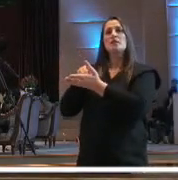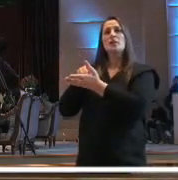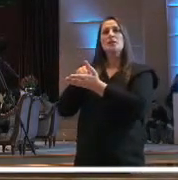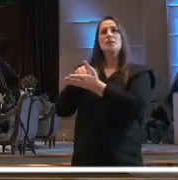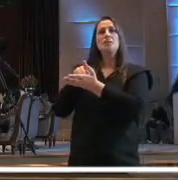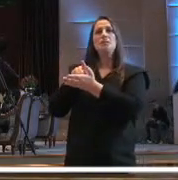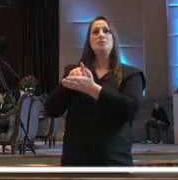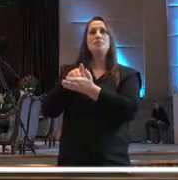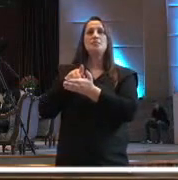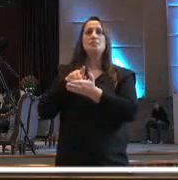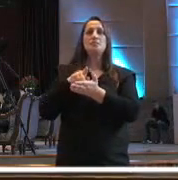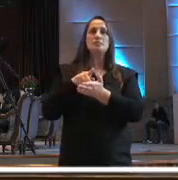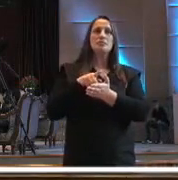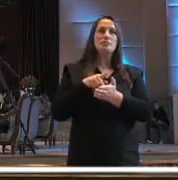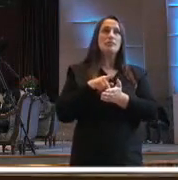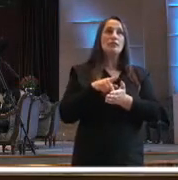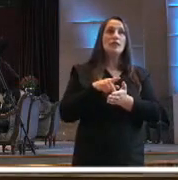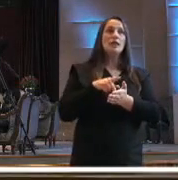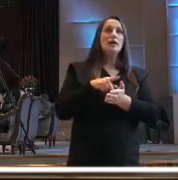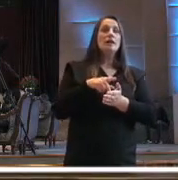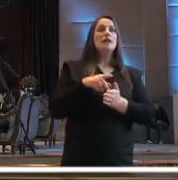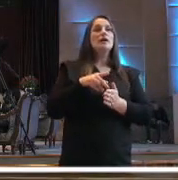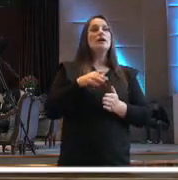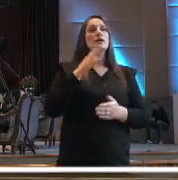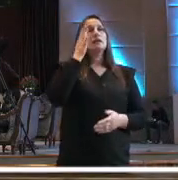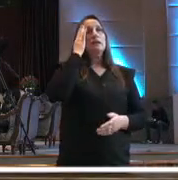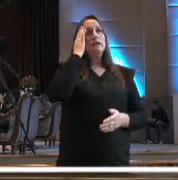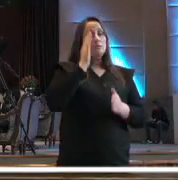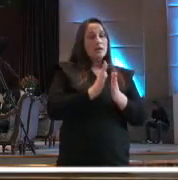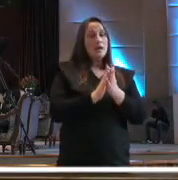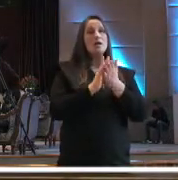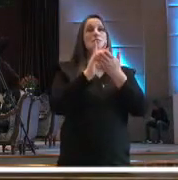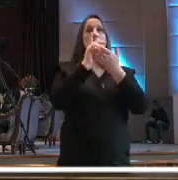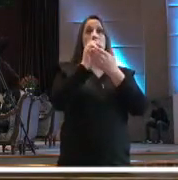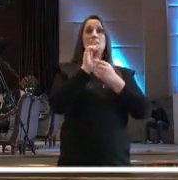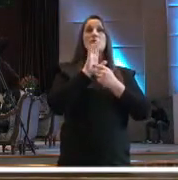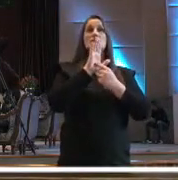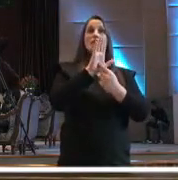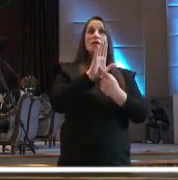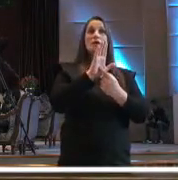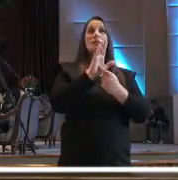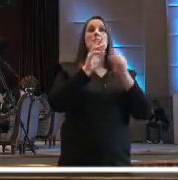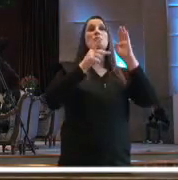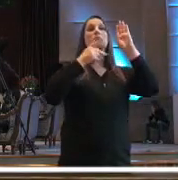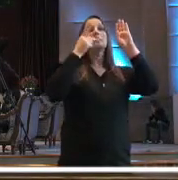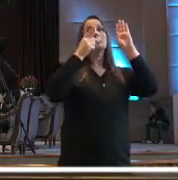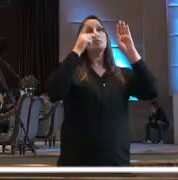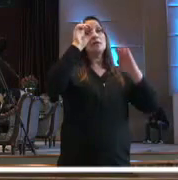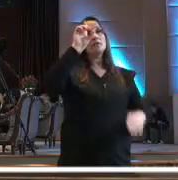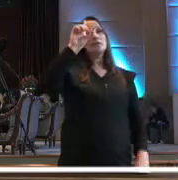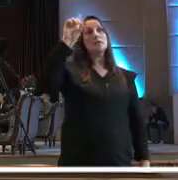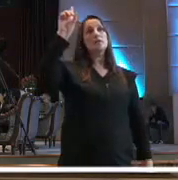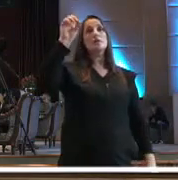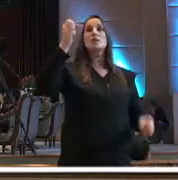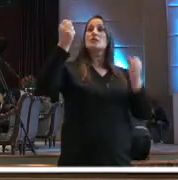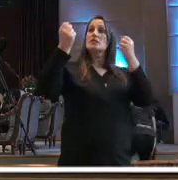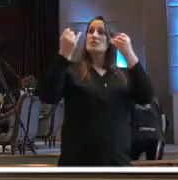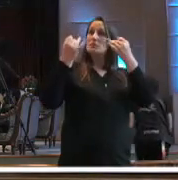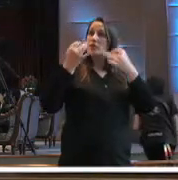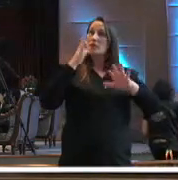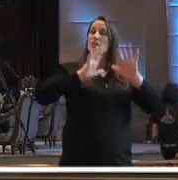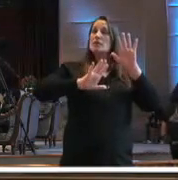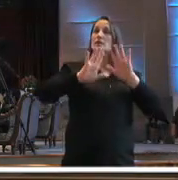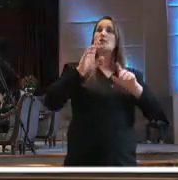É que há uma promessa do Senhor nas Escrituras Sagradas que me explicam às vezes o